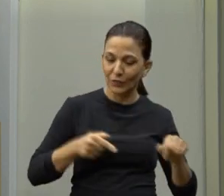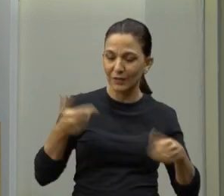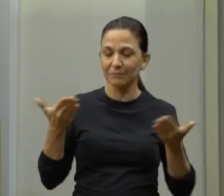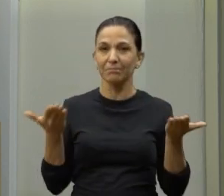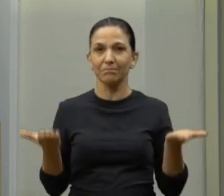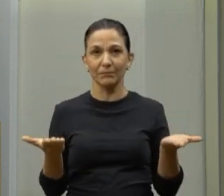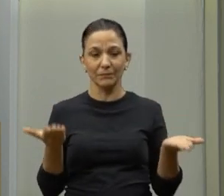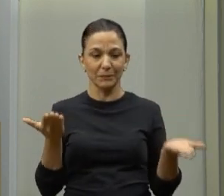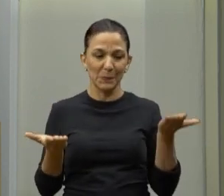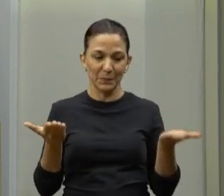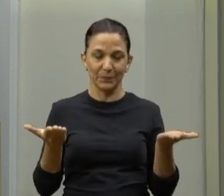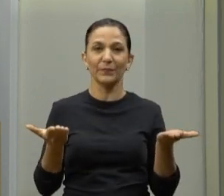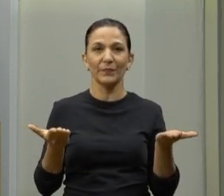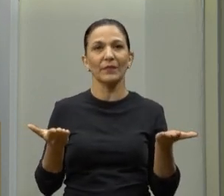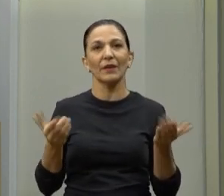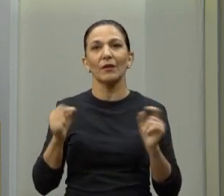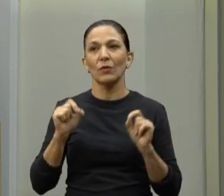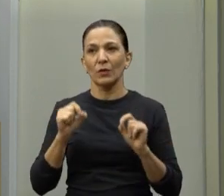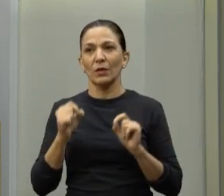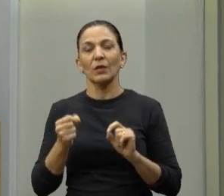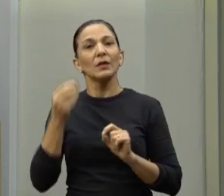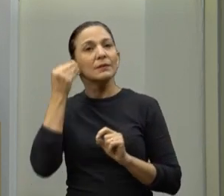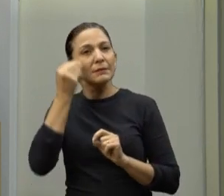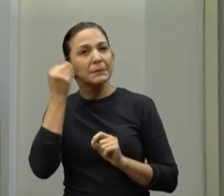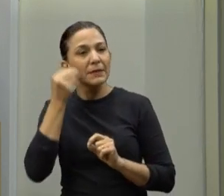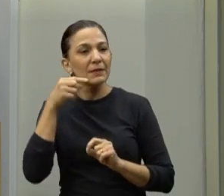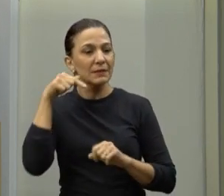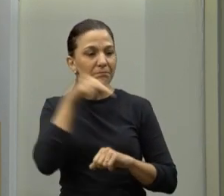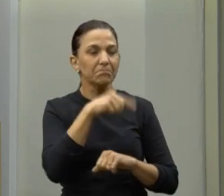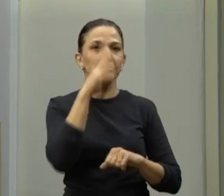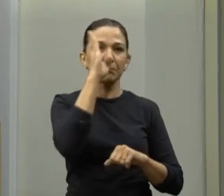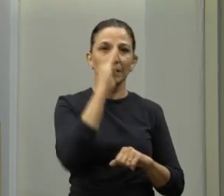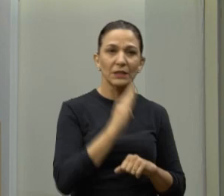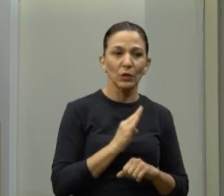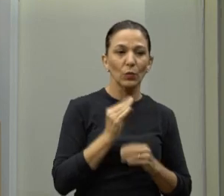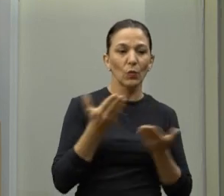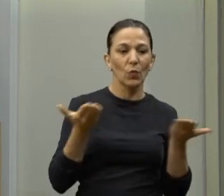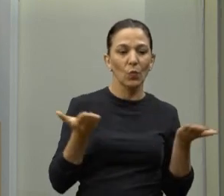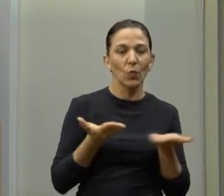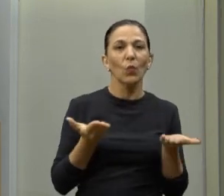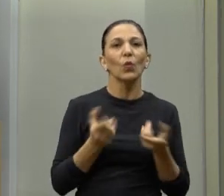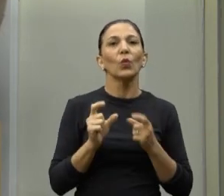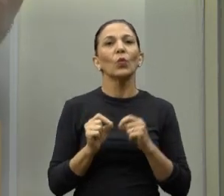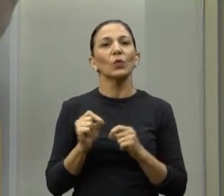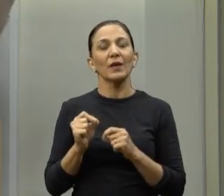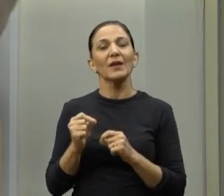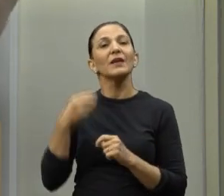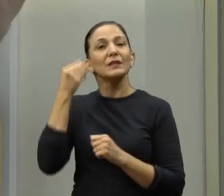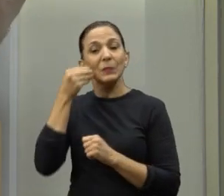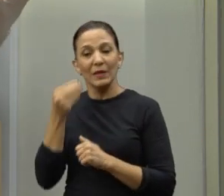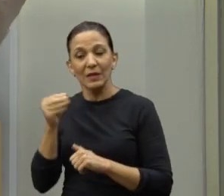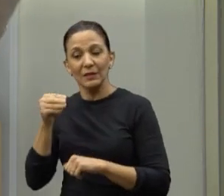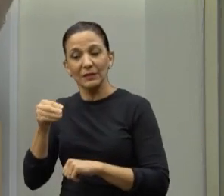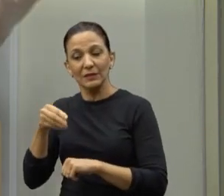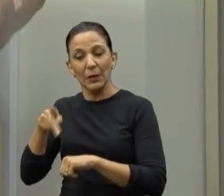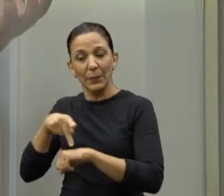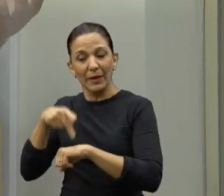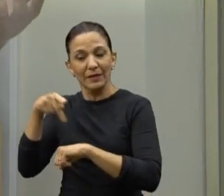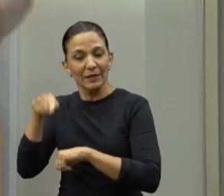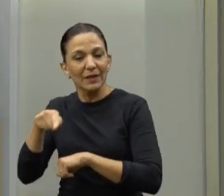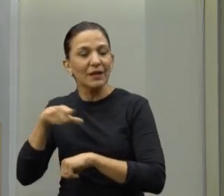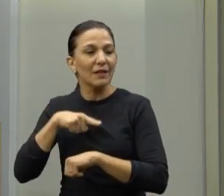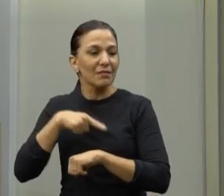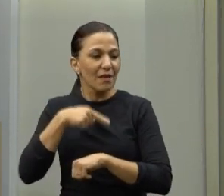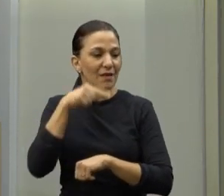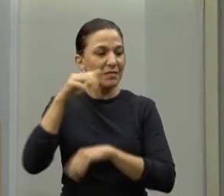com que a gente pudesse é trazer essas experiências no Brasil para agora a gente poder pegar essas boas práticas que são